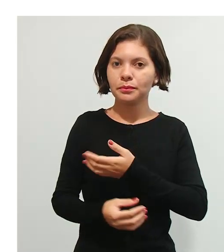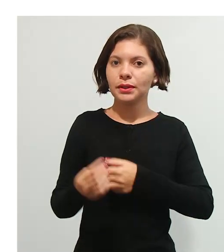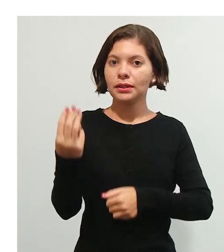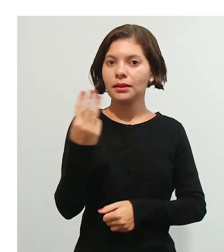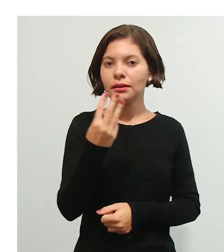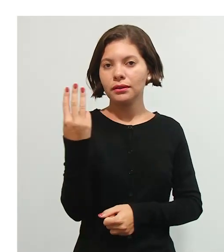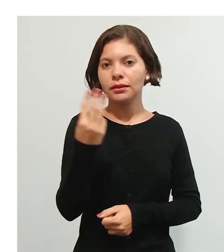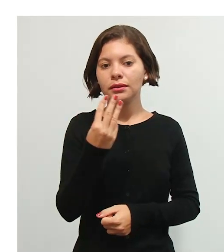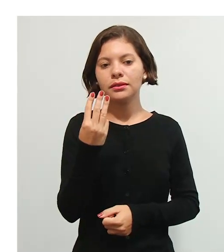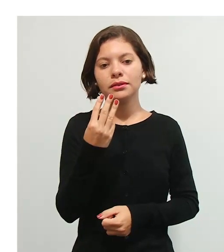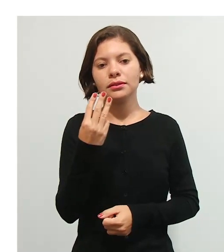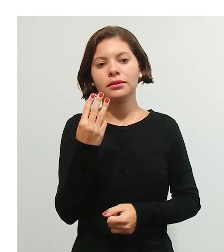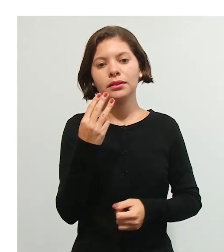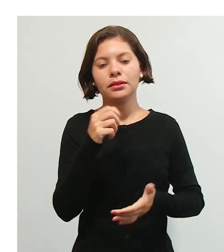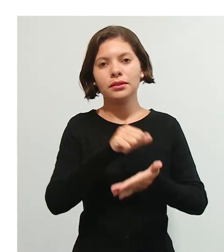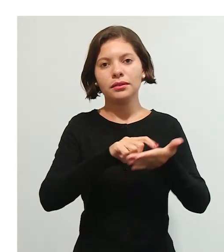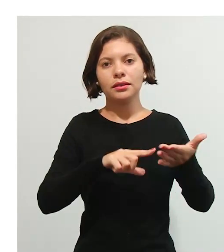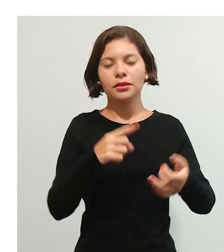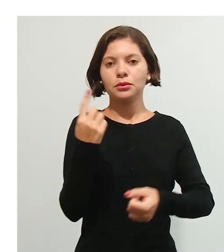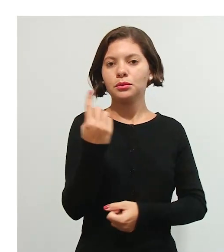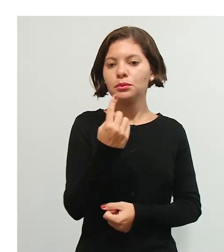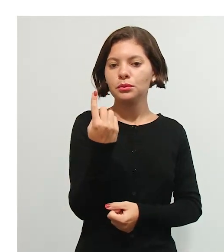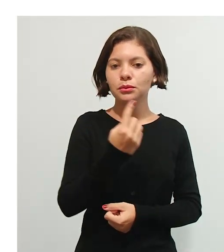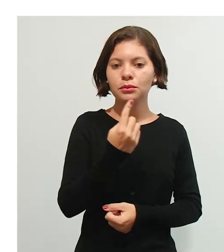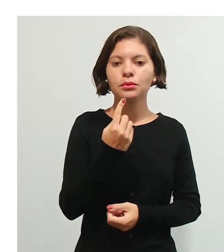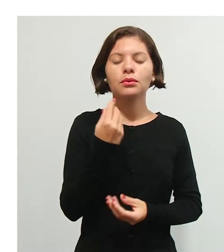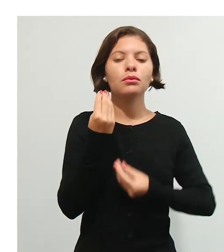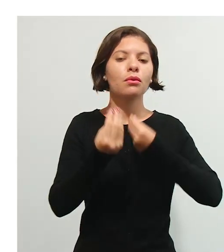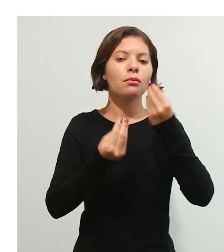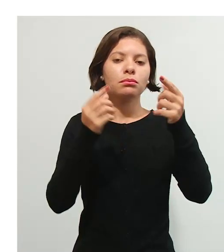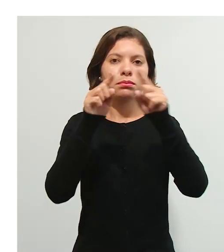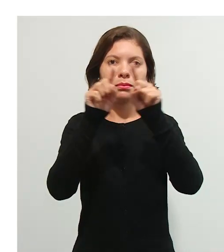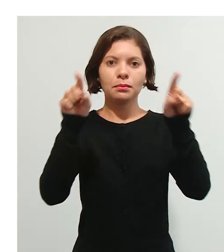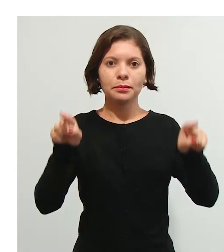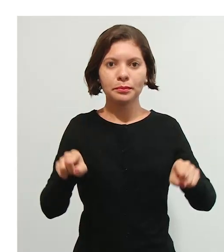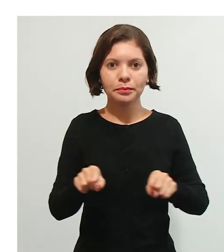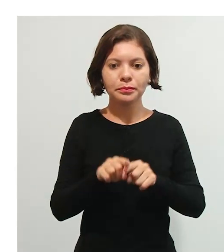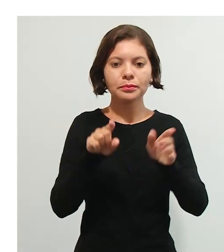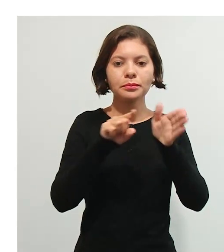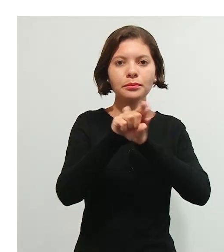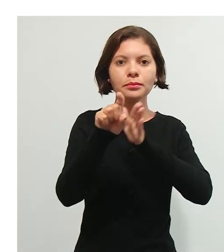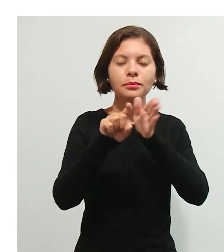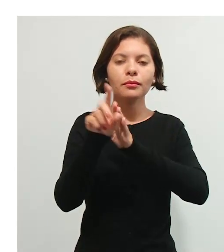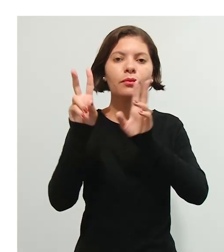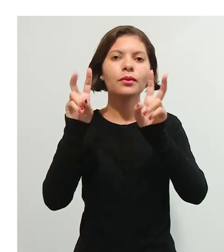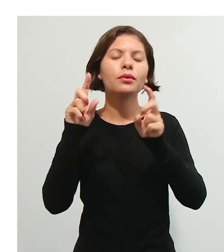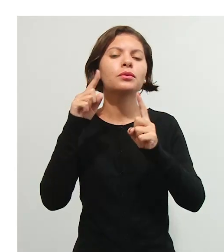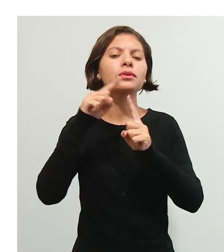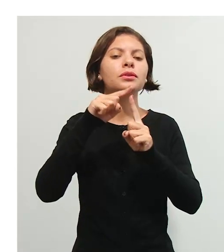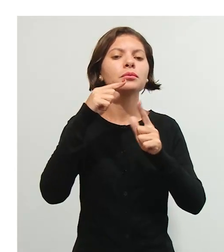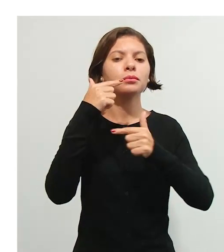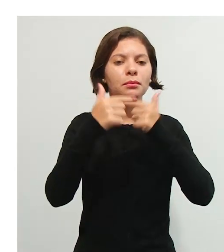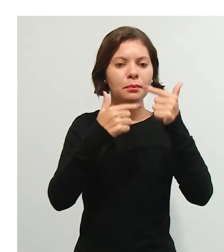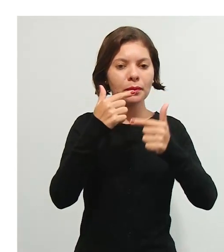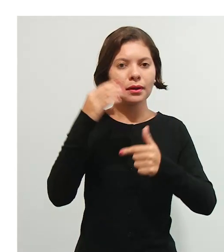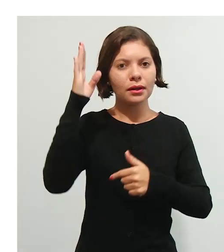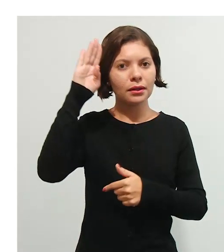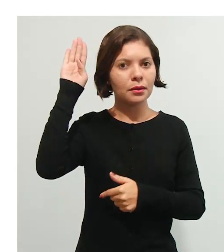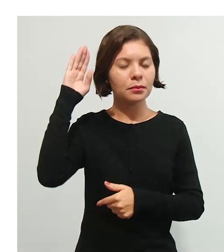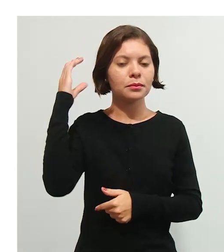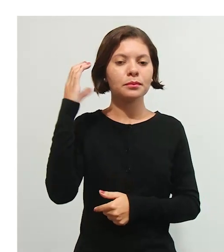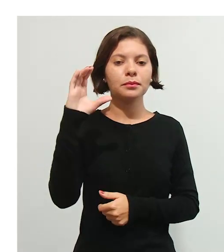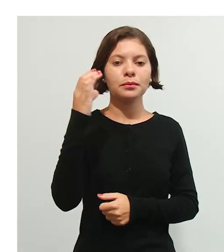três a atividade de percurso um será um questionário sobre os tipos de trabalho acadêmico e